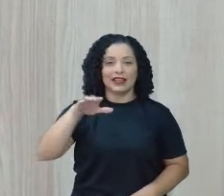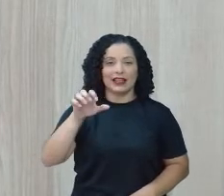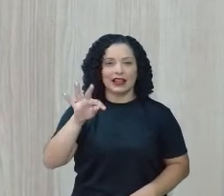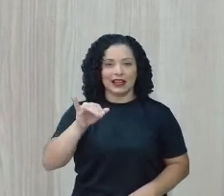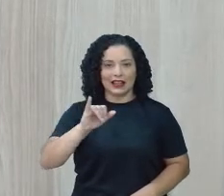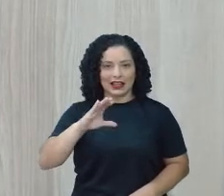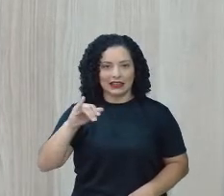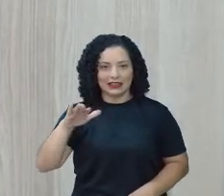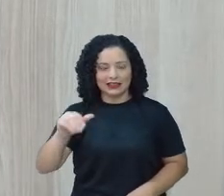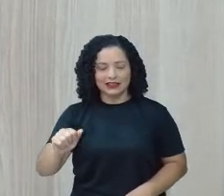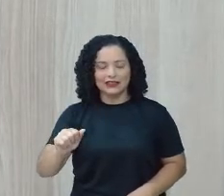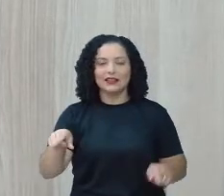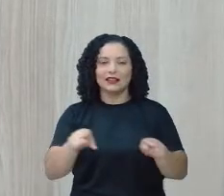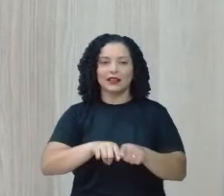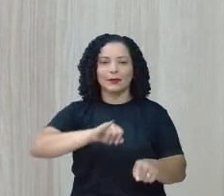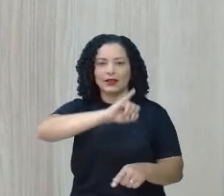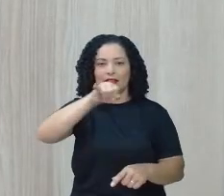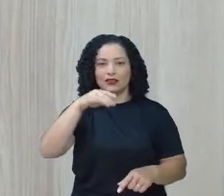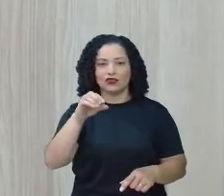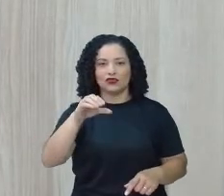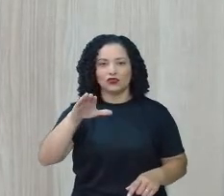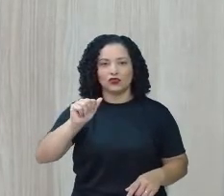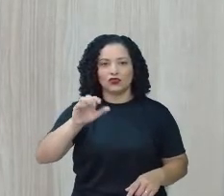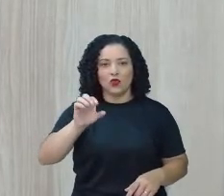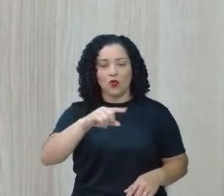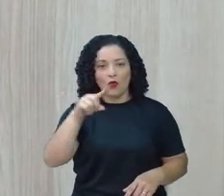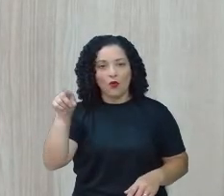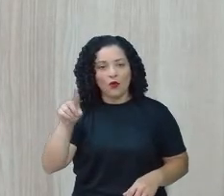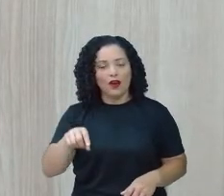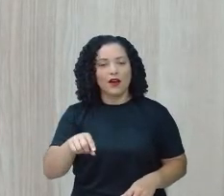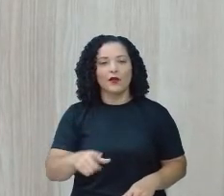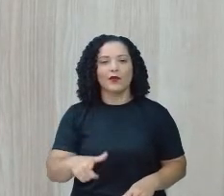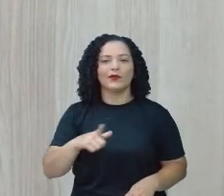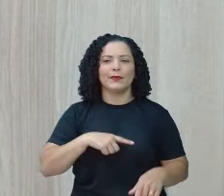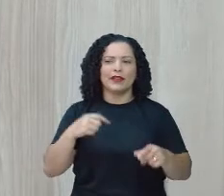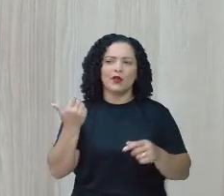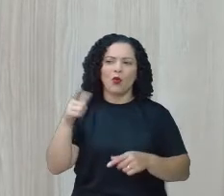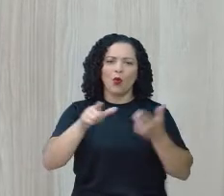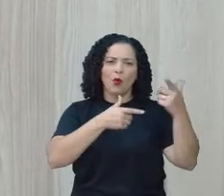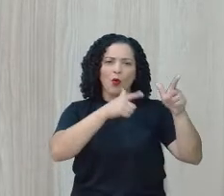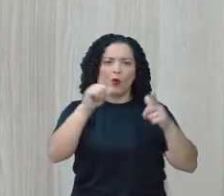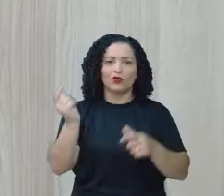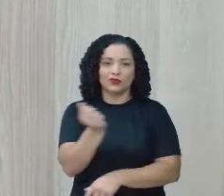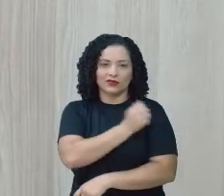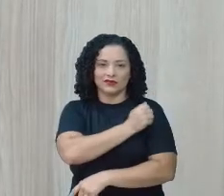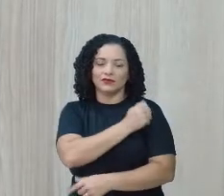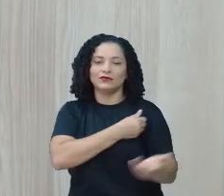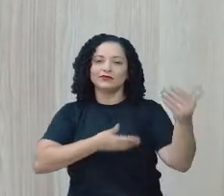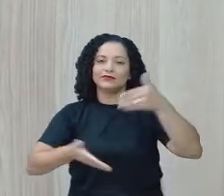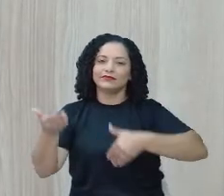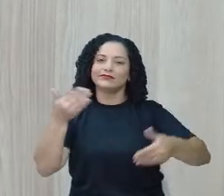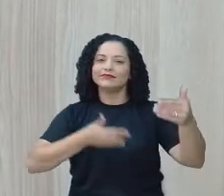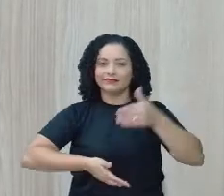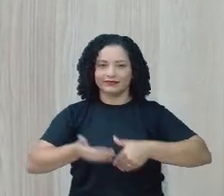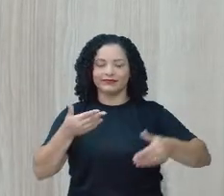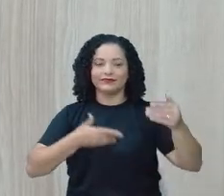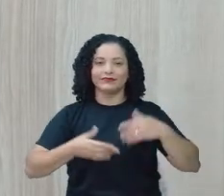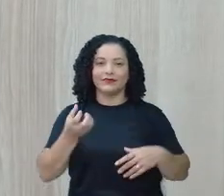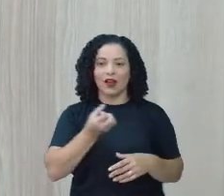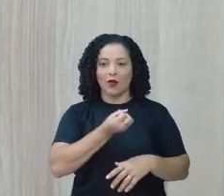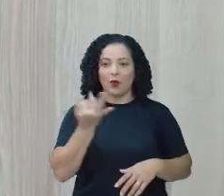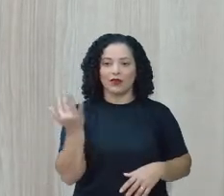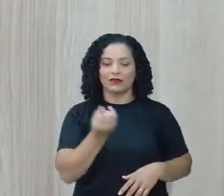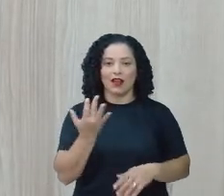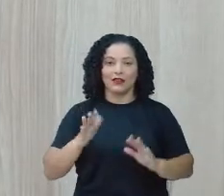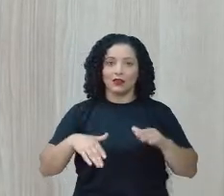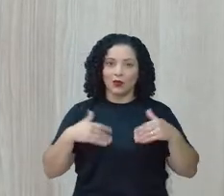Nicole, da Divino Espírito Santo, e João, da Escola Dom Bosco. E muitas outras escolas eu sei que estão aqui presentes, porque nós temos um quantitativo bom. À medida que a